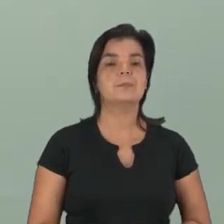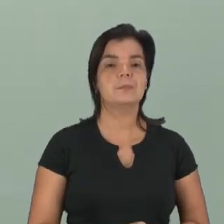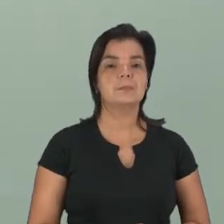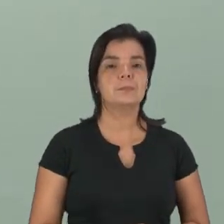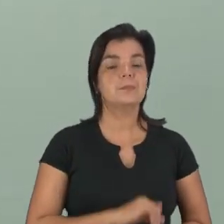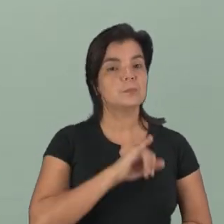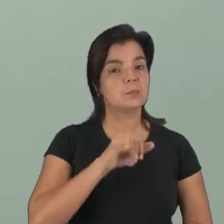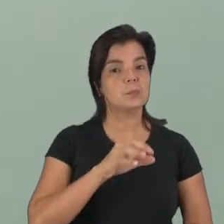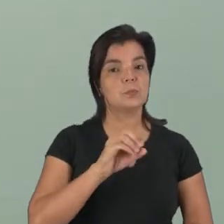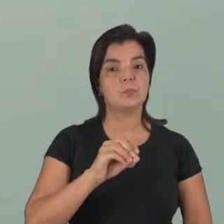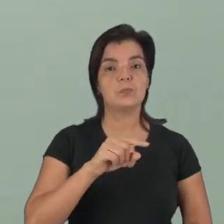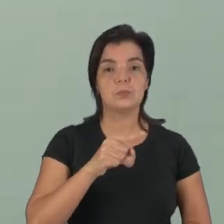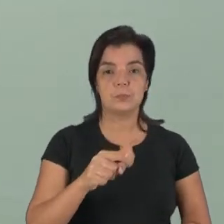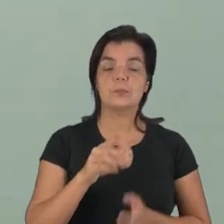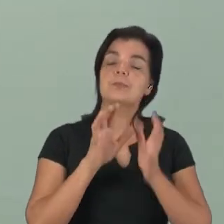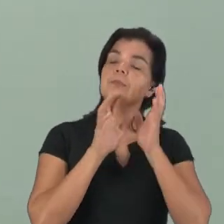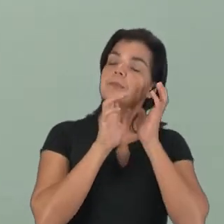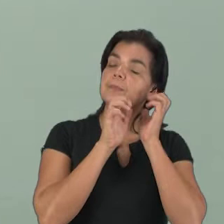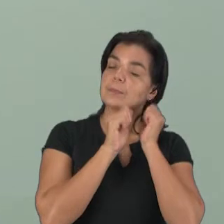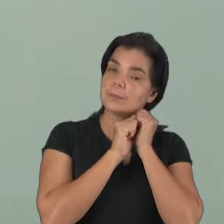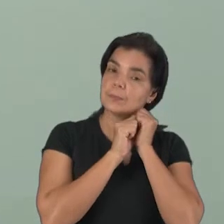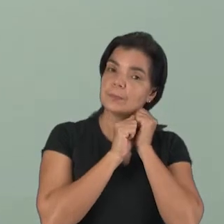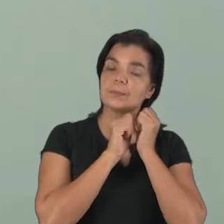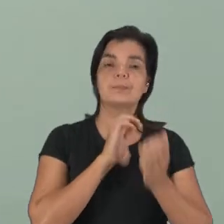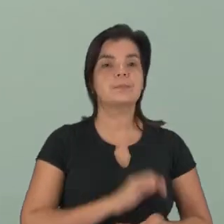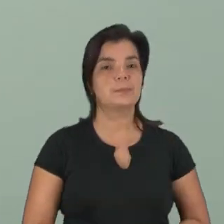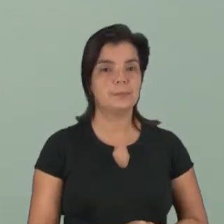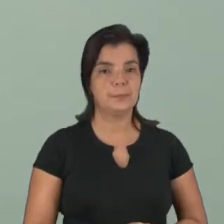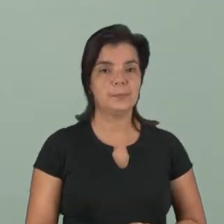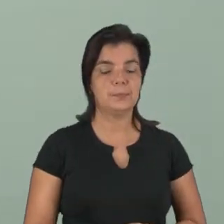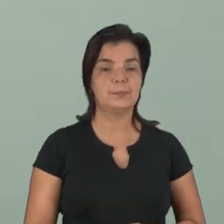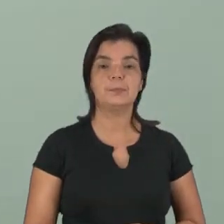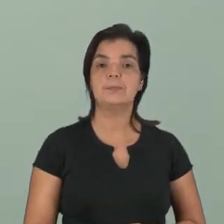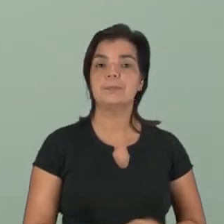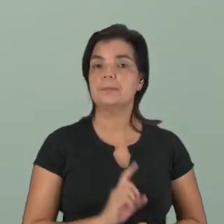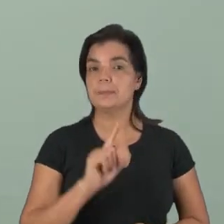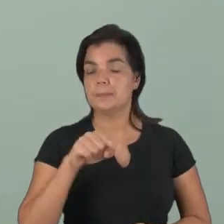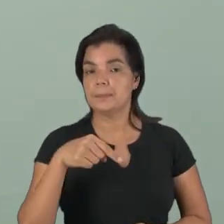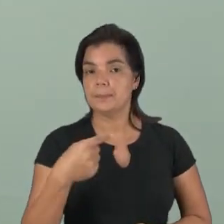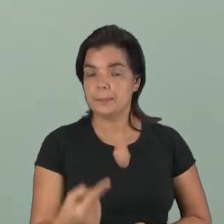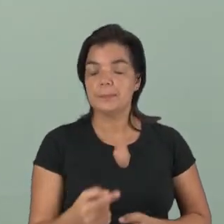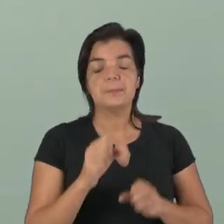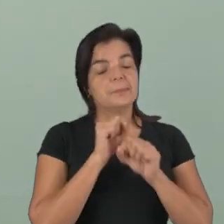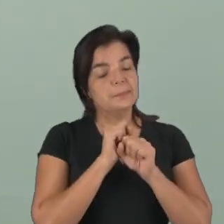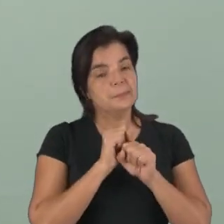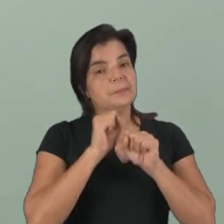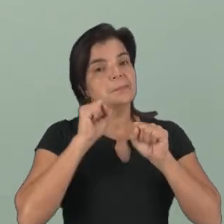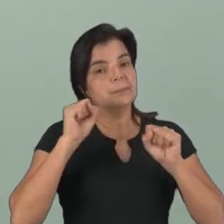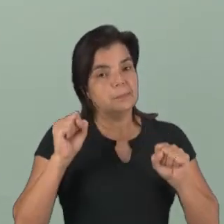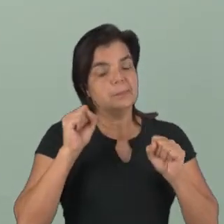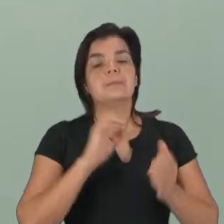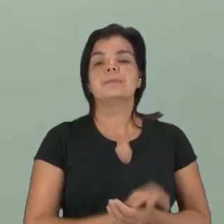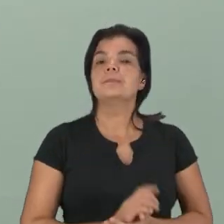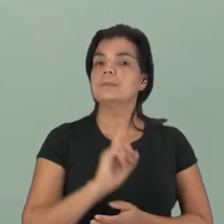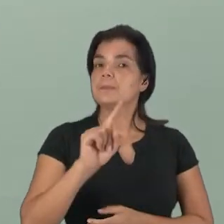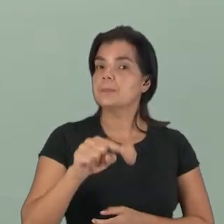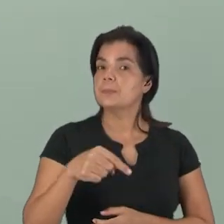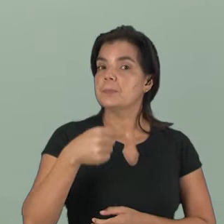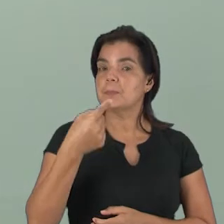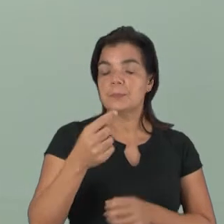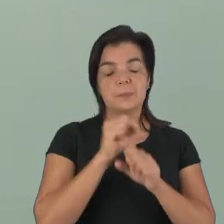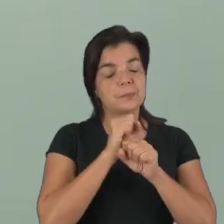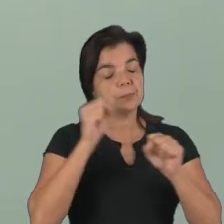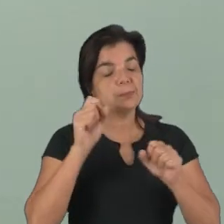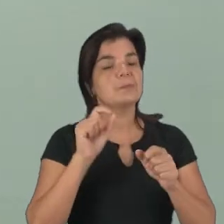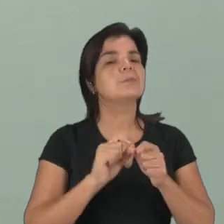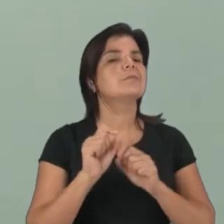antes de João estava dormindo João dormiu depois João acordou e depois